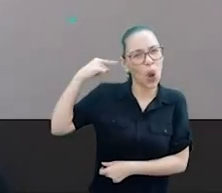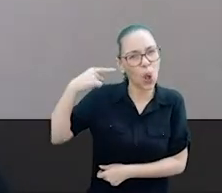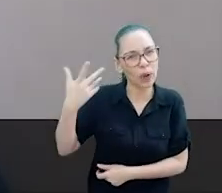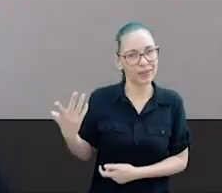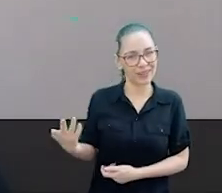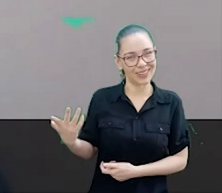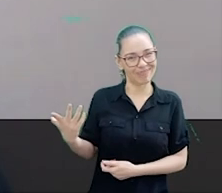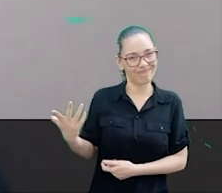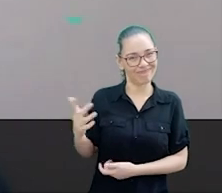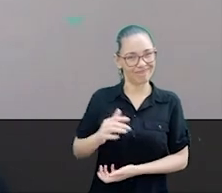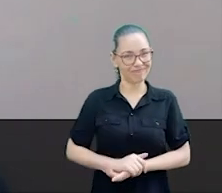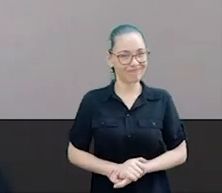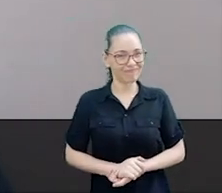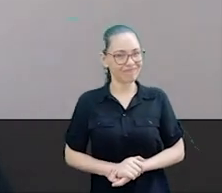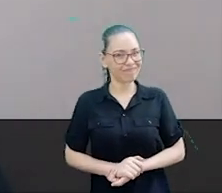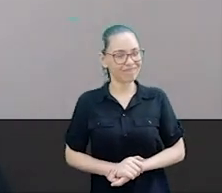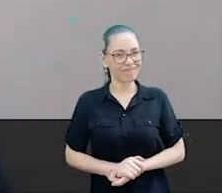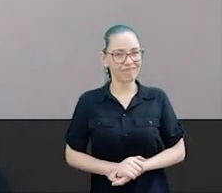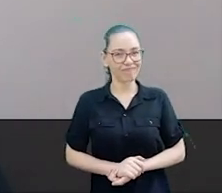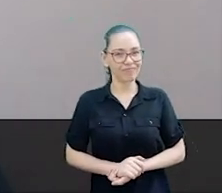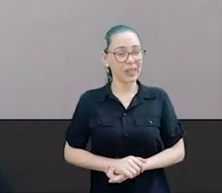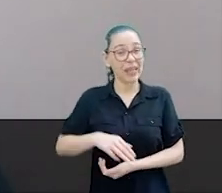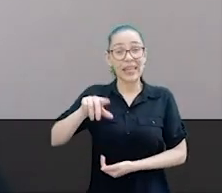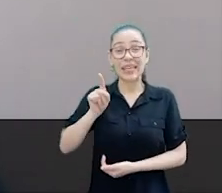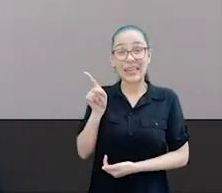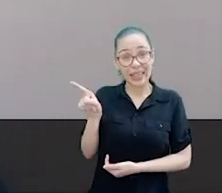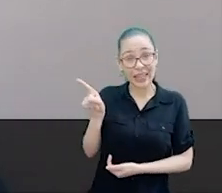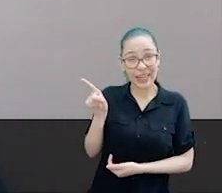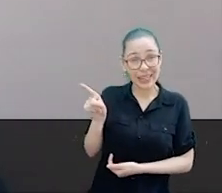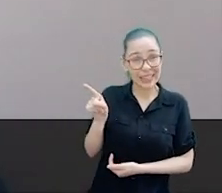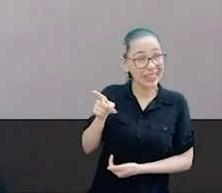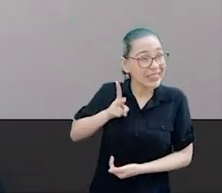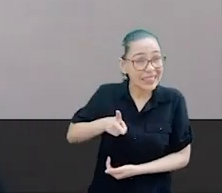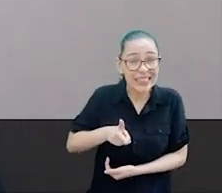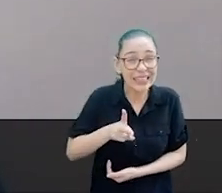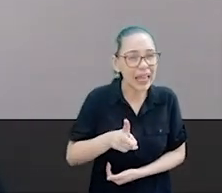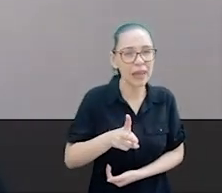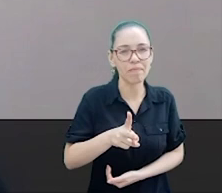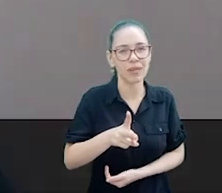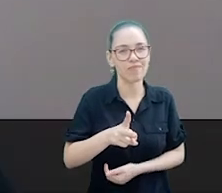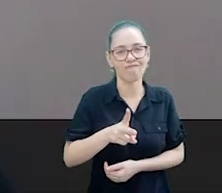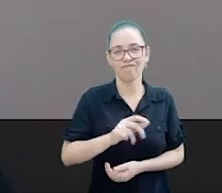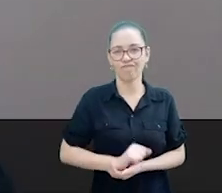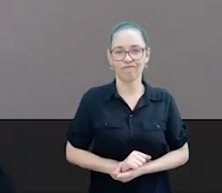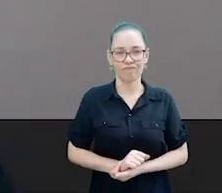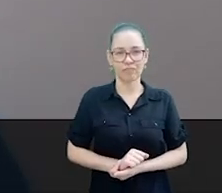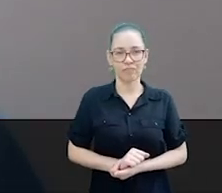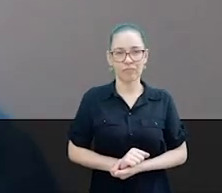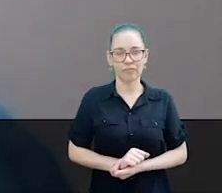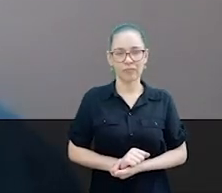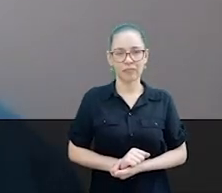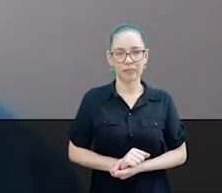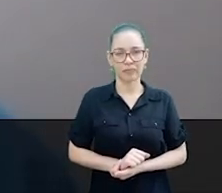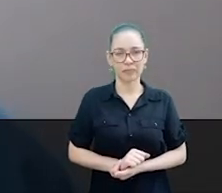a luta antimanicomial. Movimento que leva consigo até seus últimos dias. Marcos Vinícius, quando